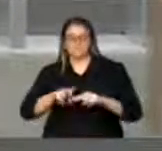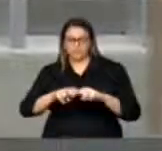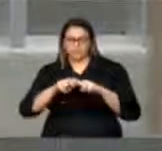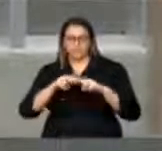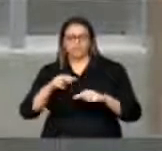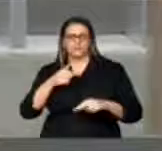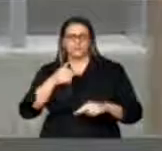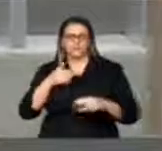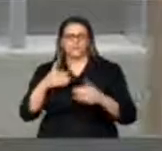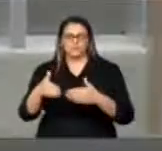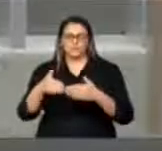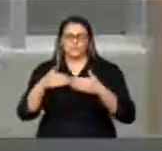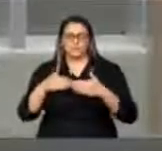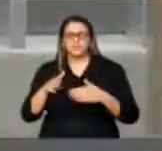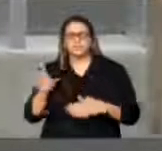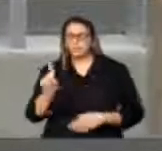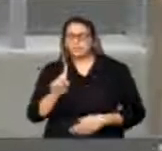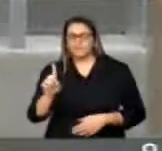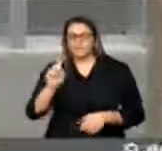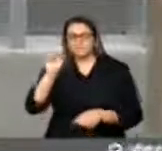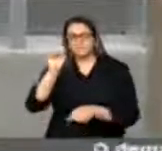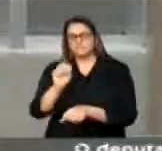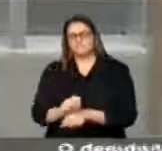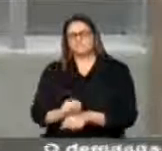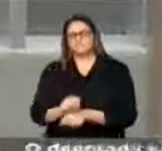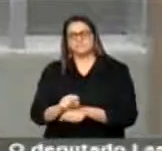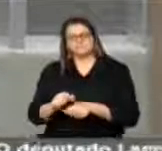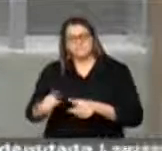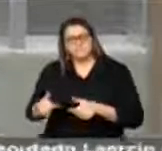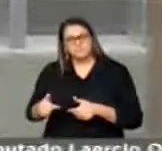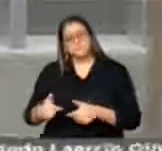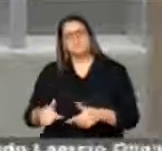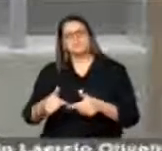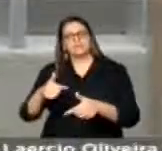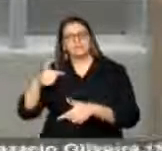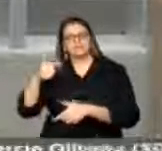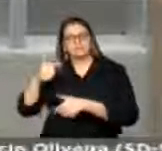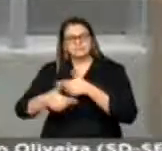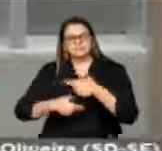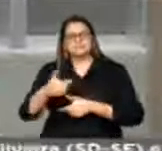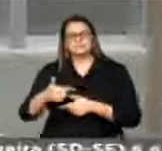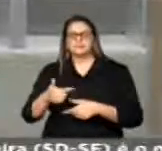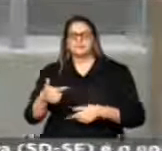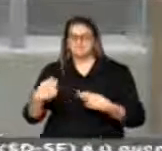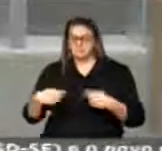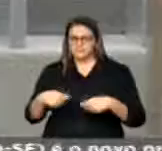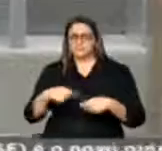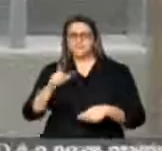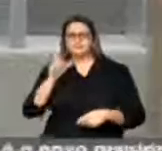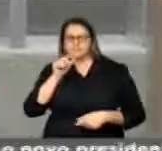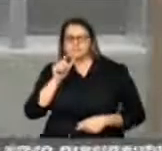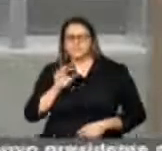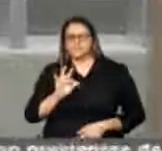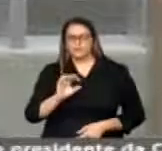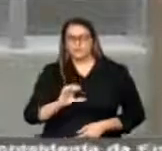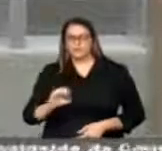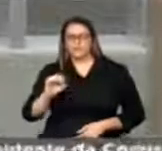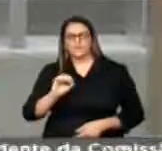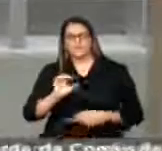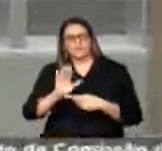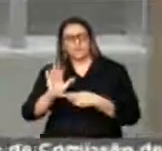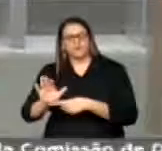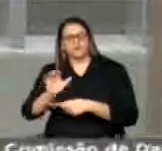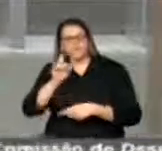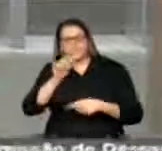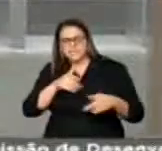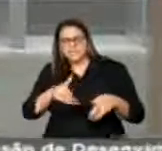não paralise esse nosso projeto de trazer água do Rio Tocantins para o São Francisco. É